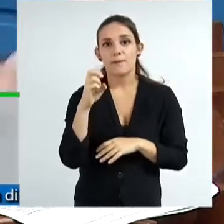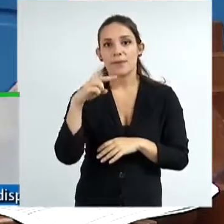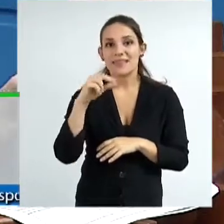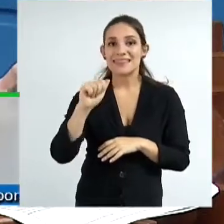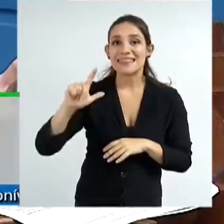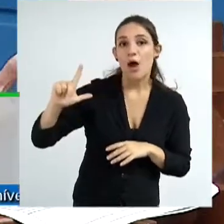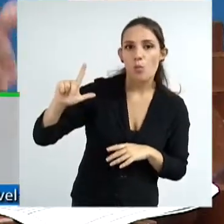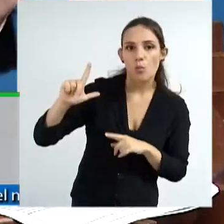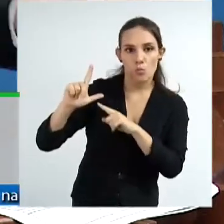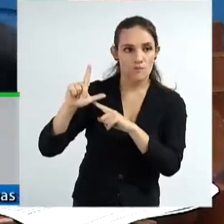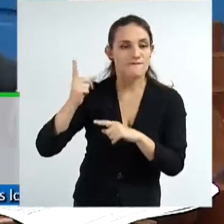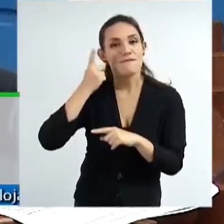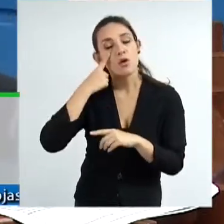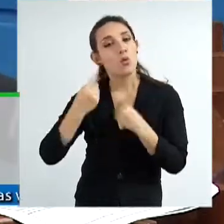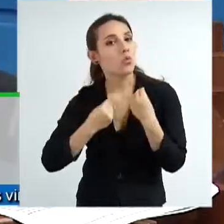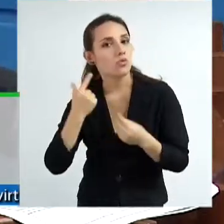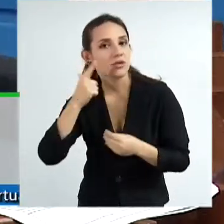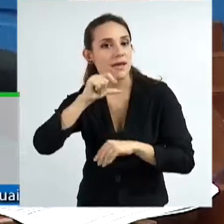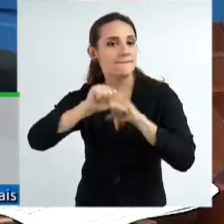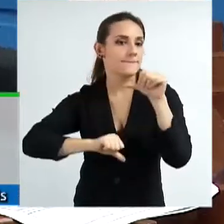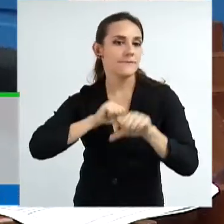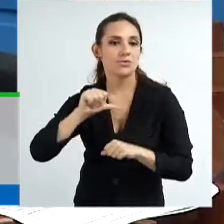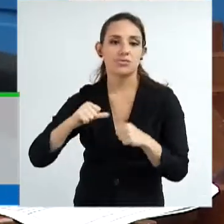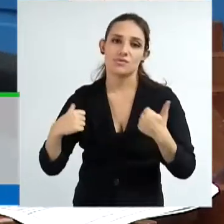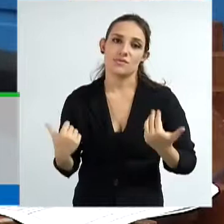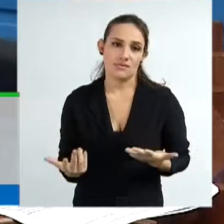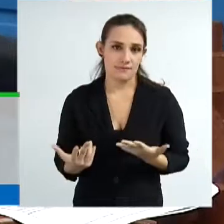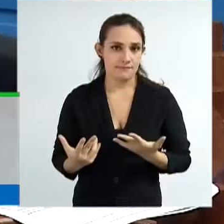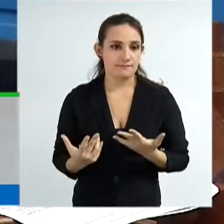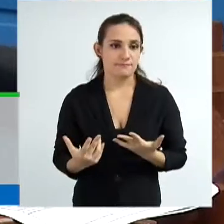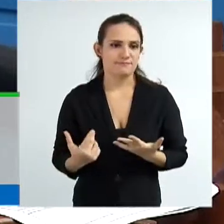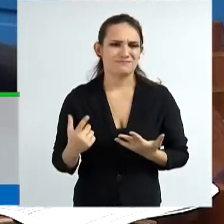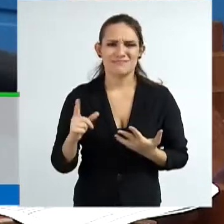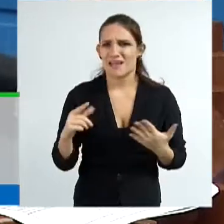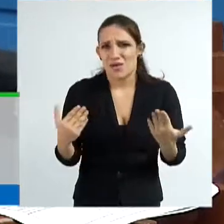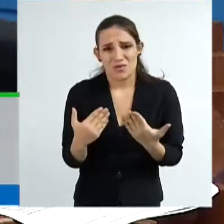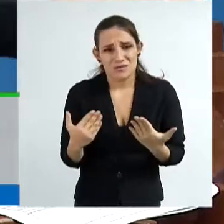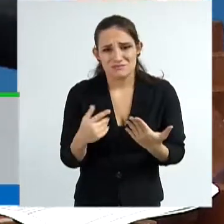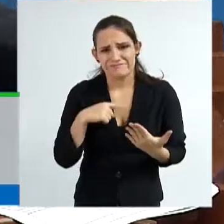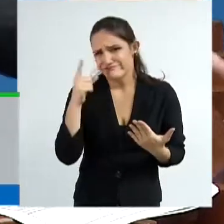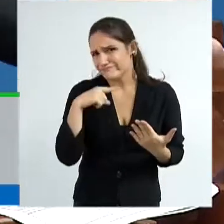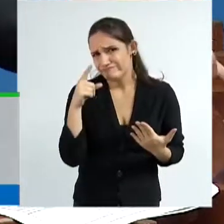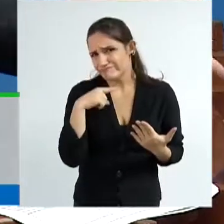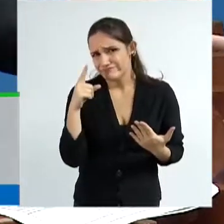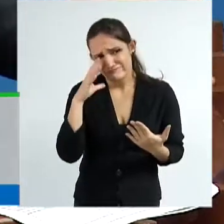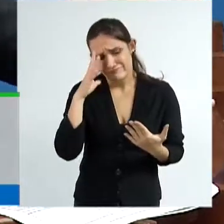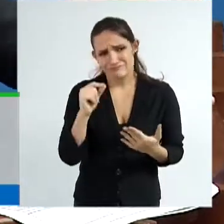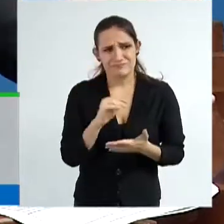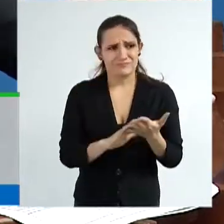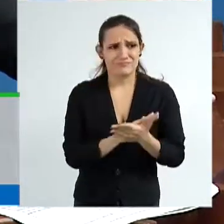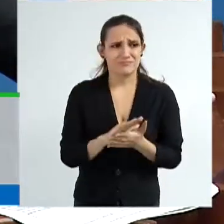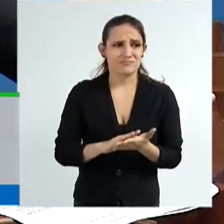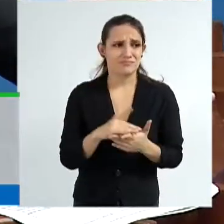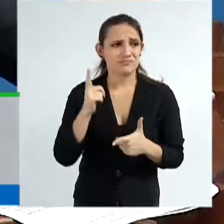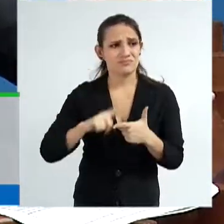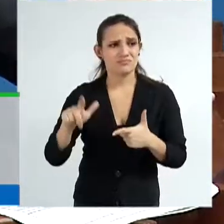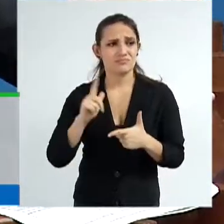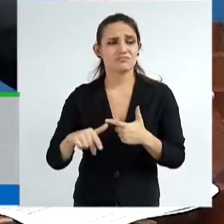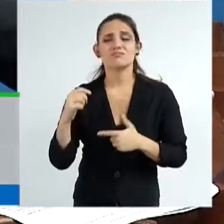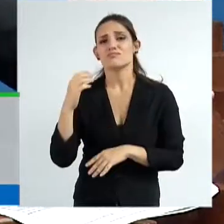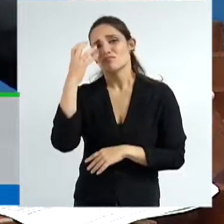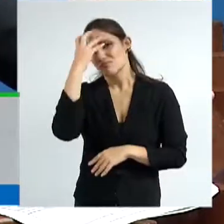podemos mudar essa realidade que se mostra incapaz, né, de resolver problemas muito